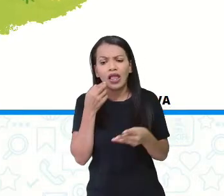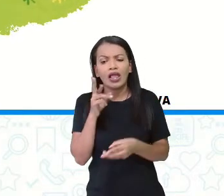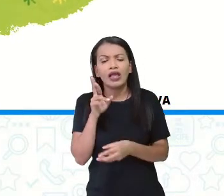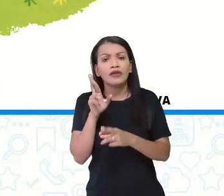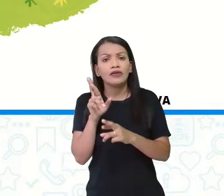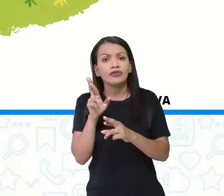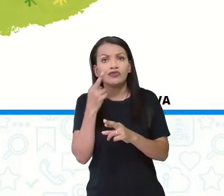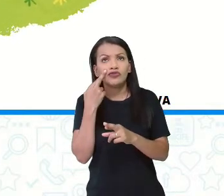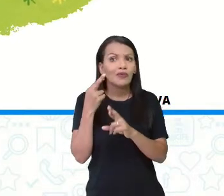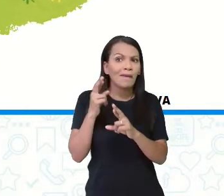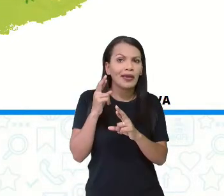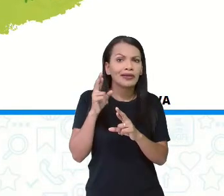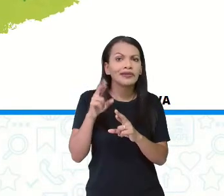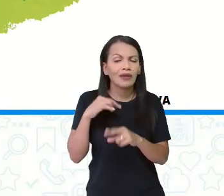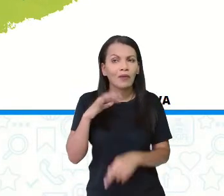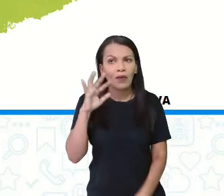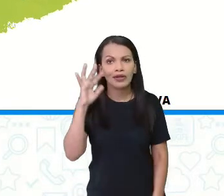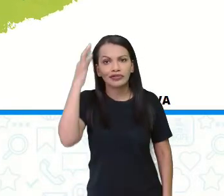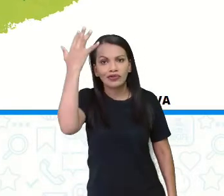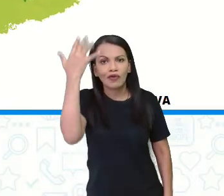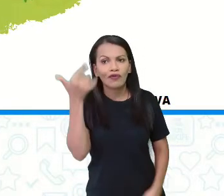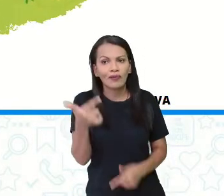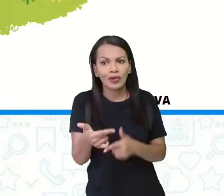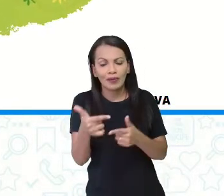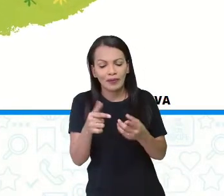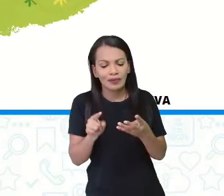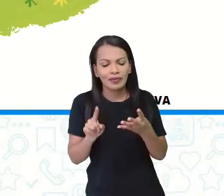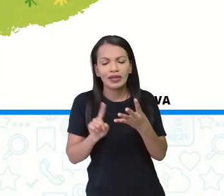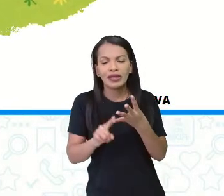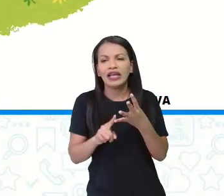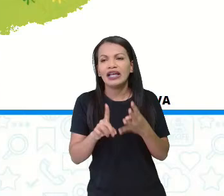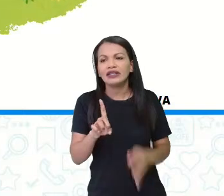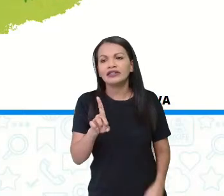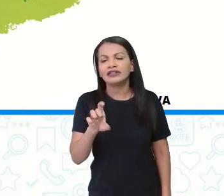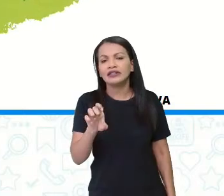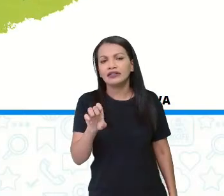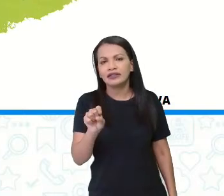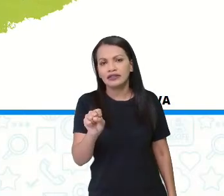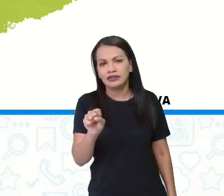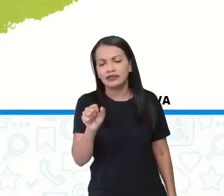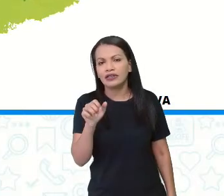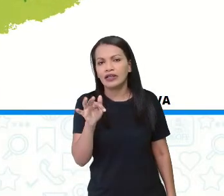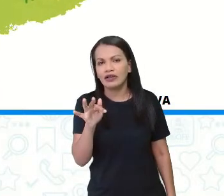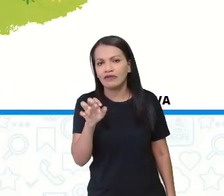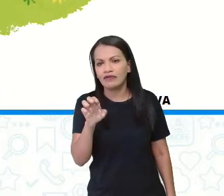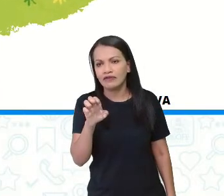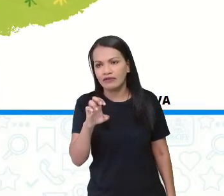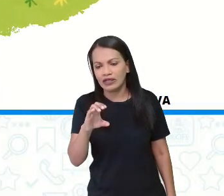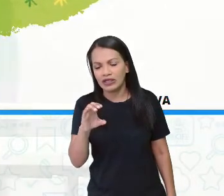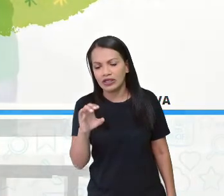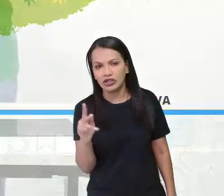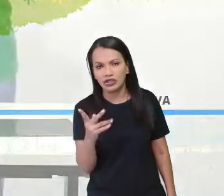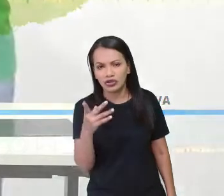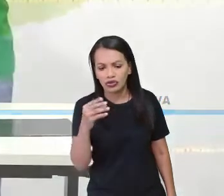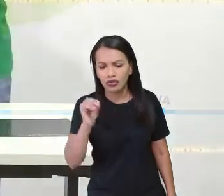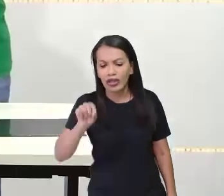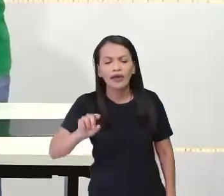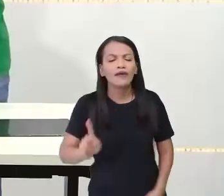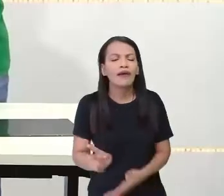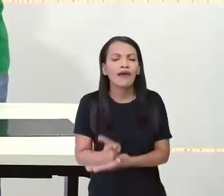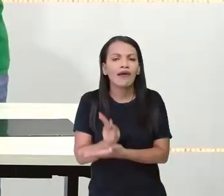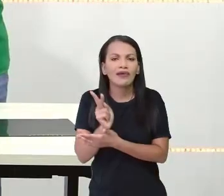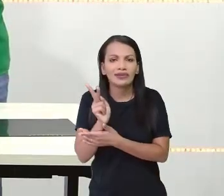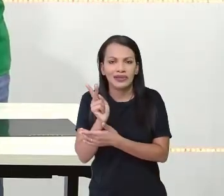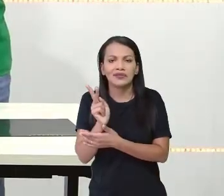uma solução para aquele problema, e depois o desfecho, que é quando acontece realmente a solução do problema. Você vai